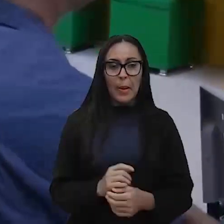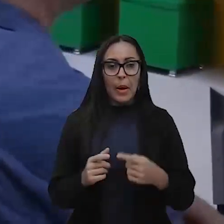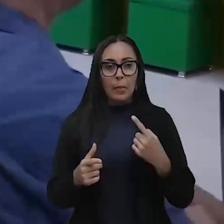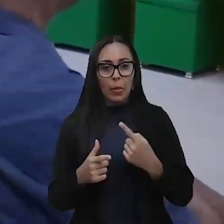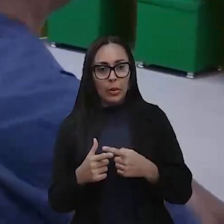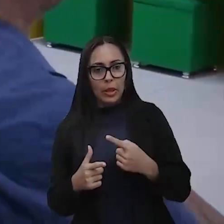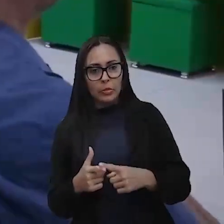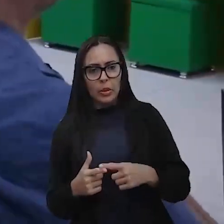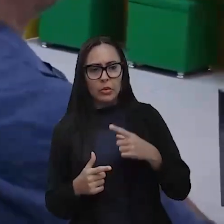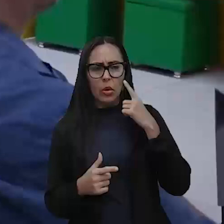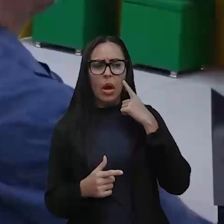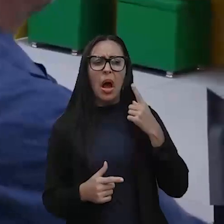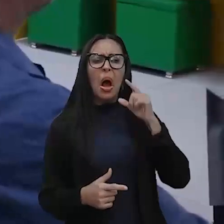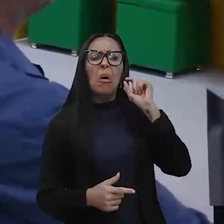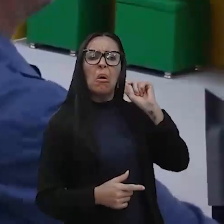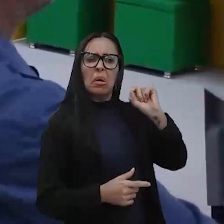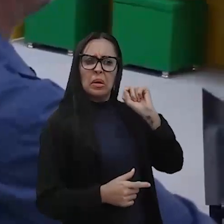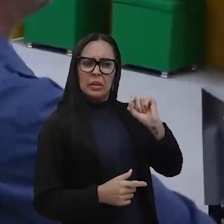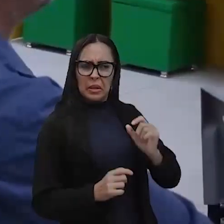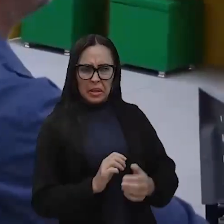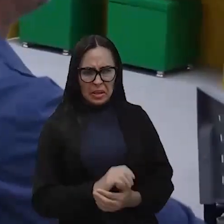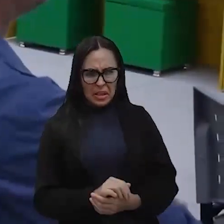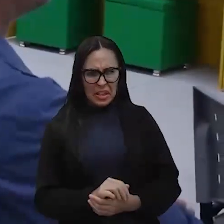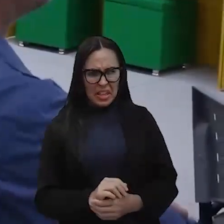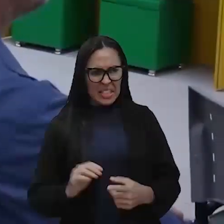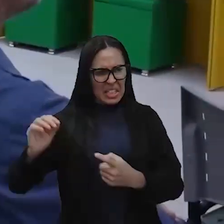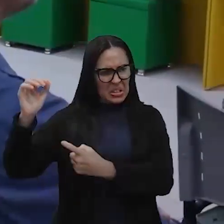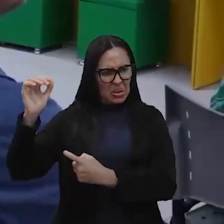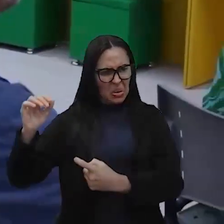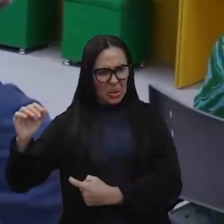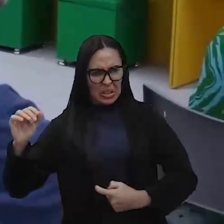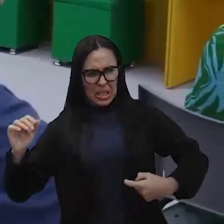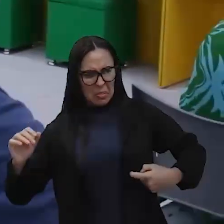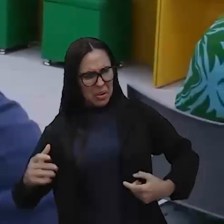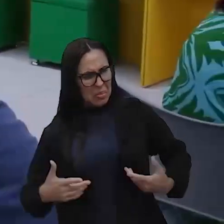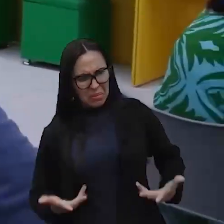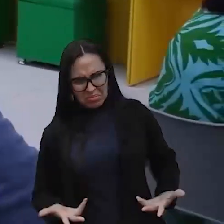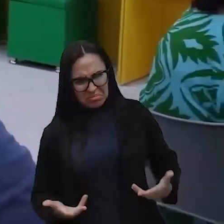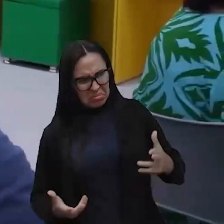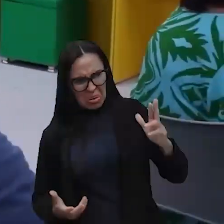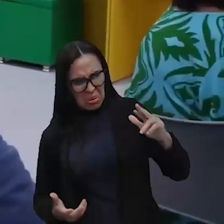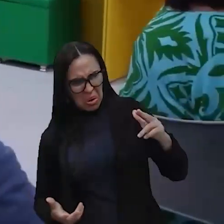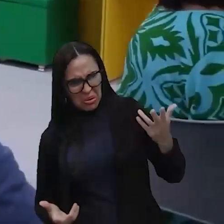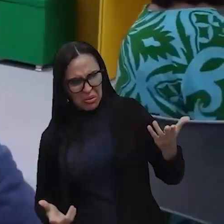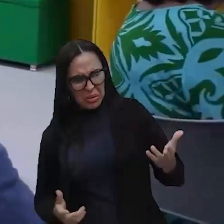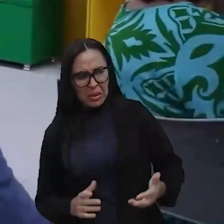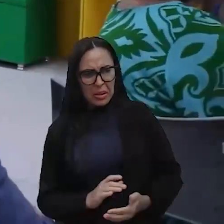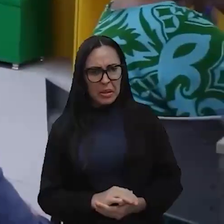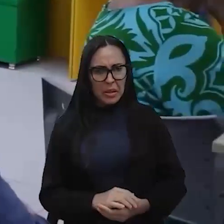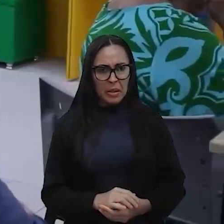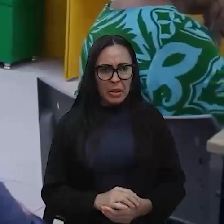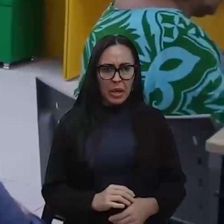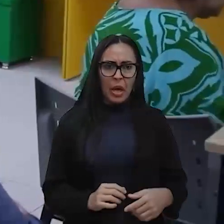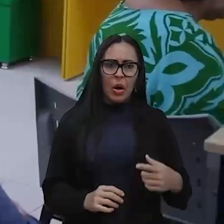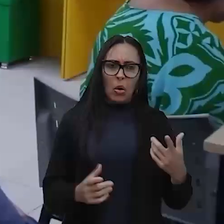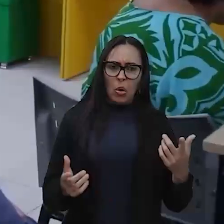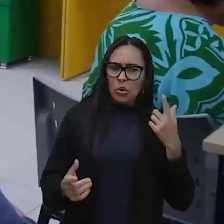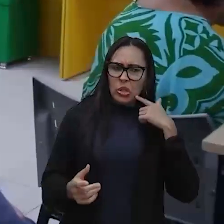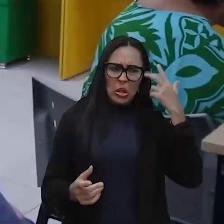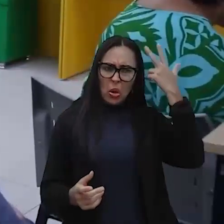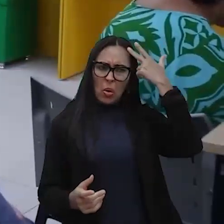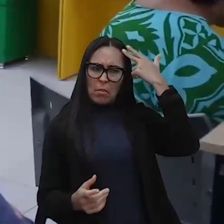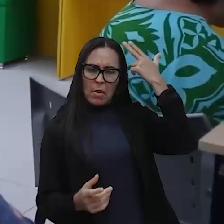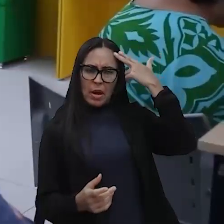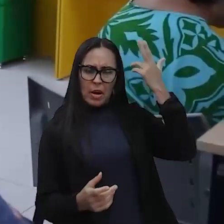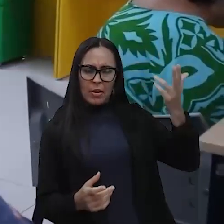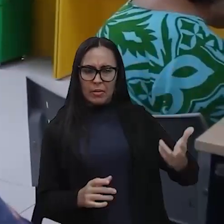quê? Desodorante na mama? Eu que não passo. E outras dizem, oxe, é tão comum isso. É uma